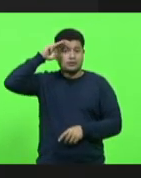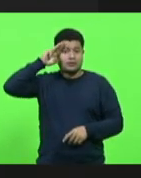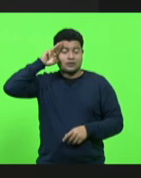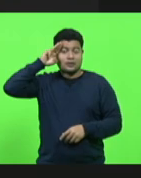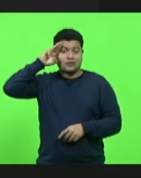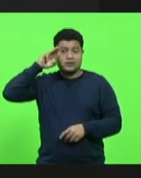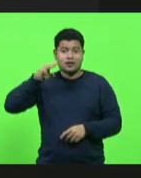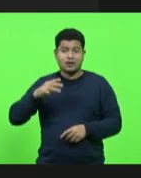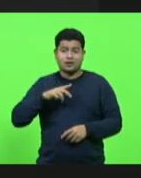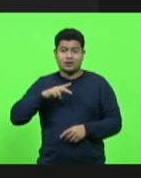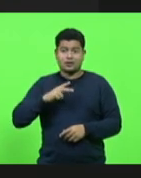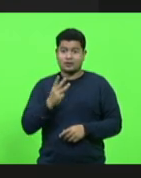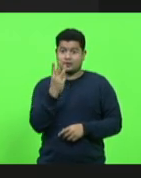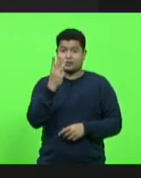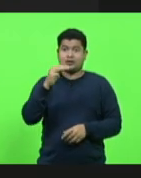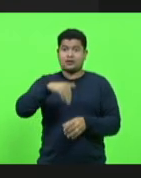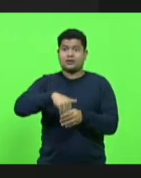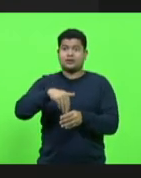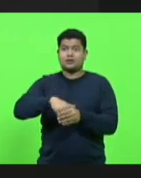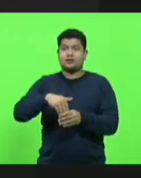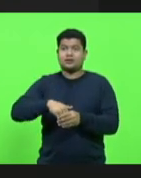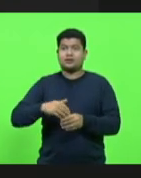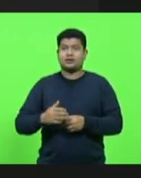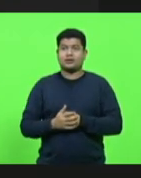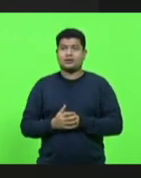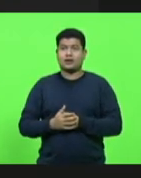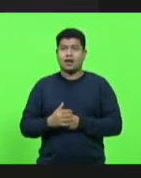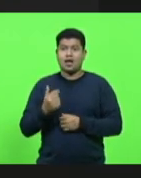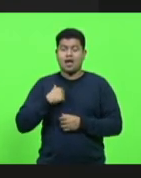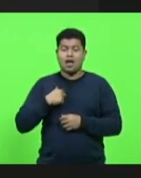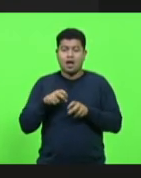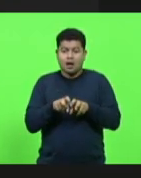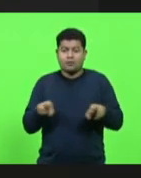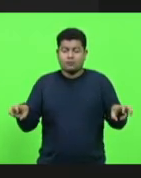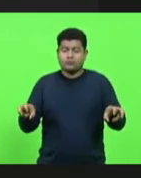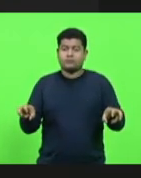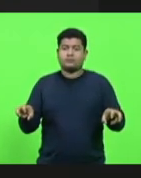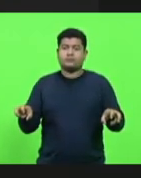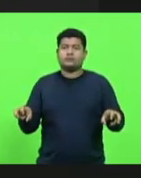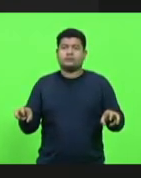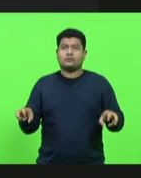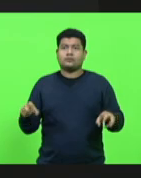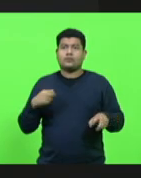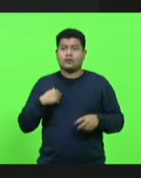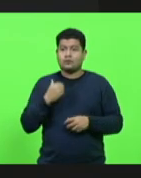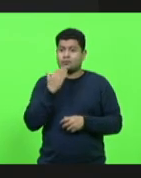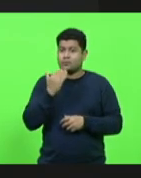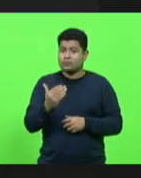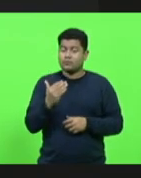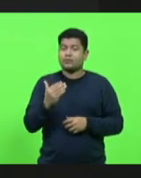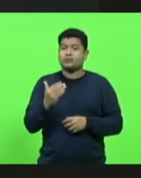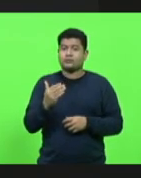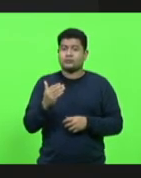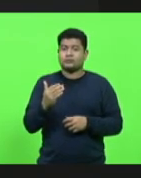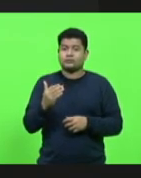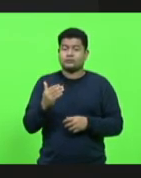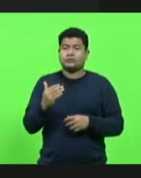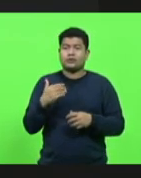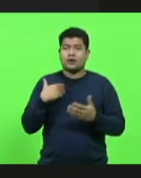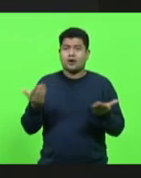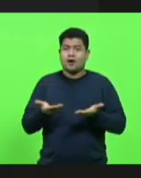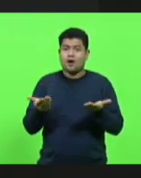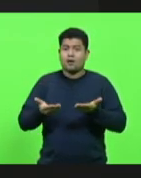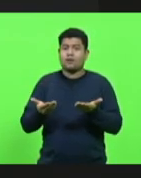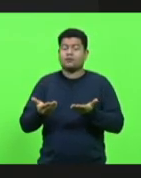3 votos. Senhor presidente, eu como membro da mesa, eu peço que este assunto seja levado à mesa,